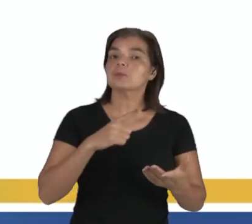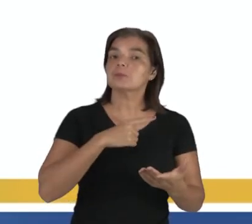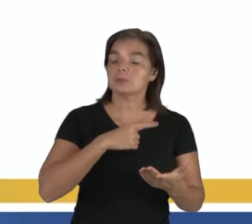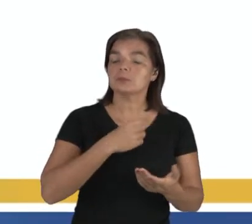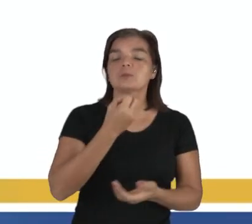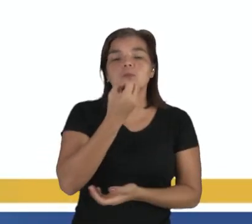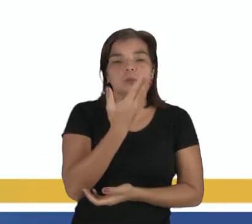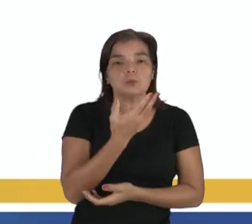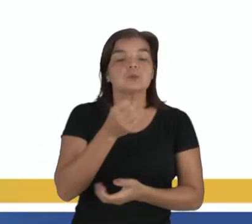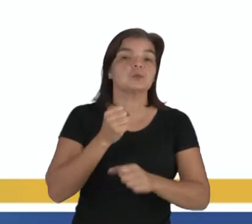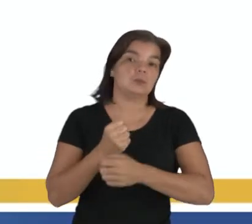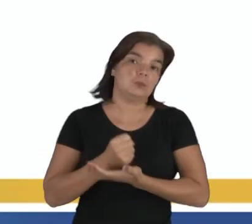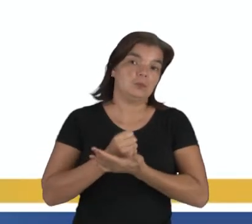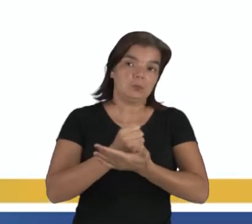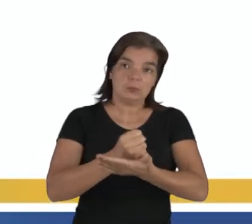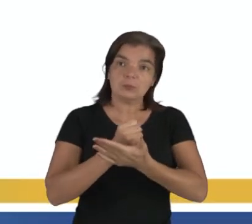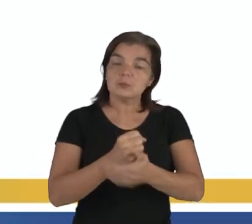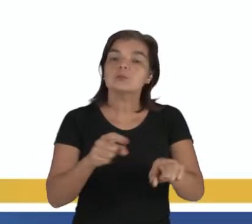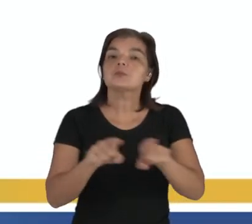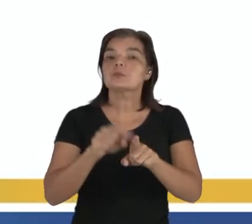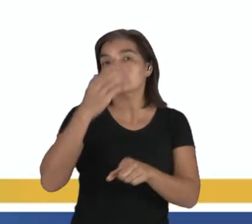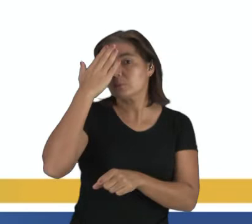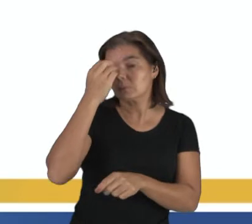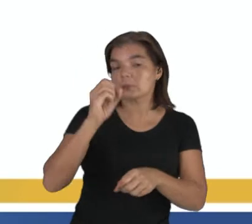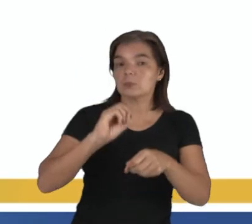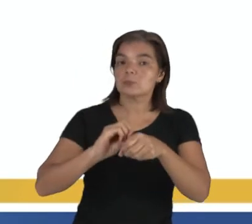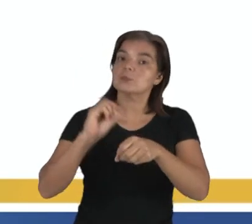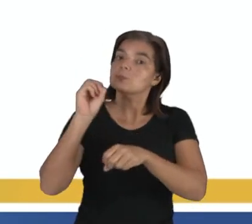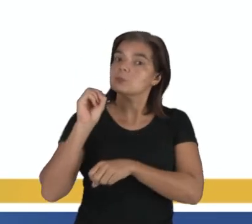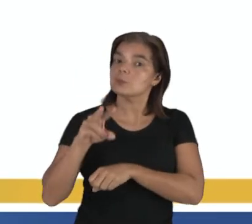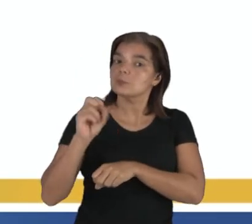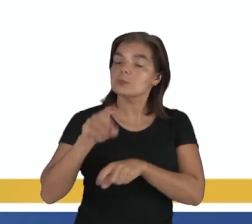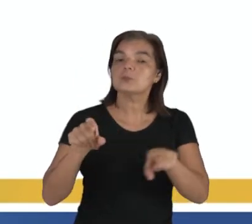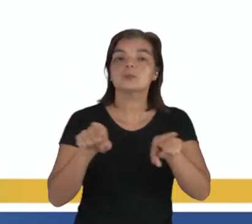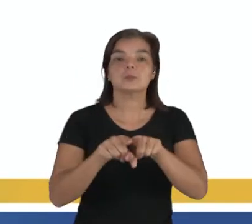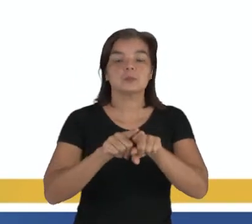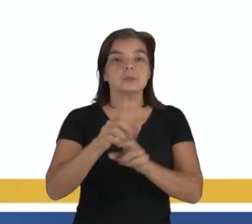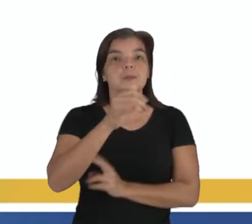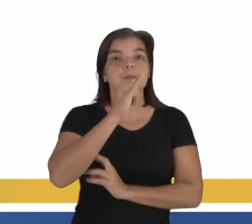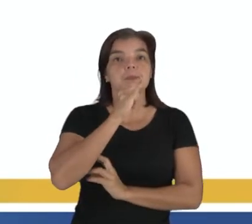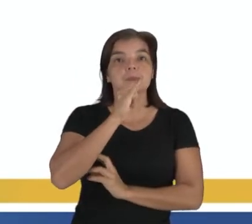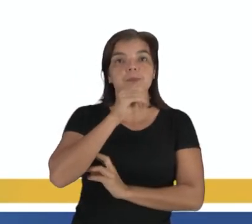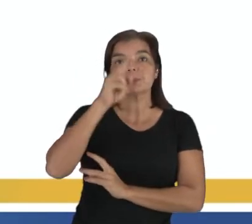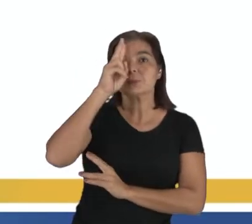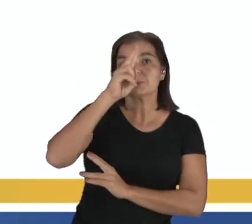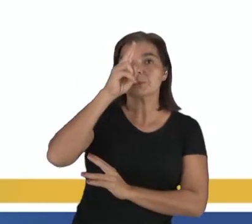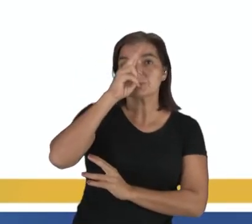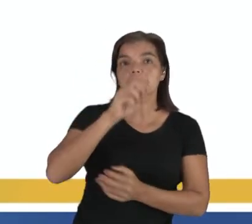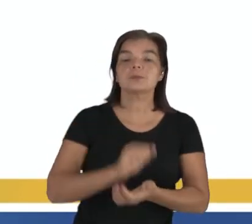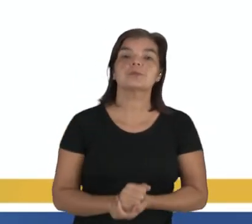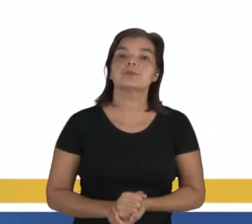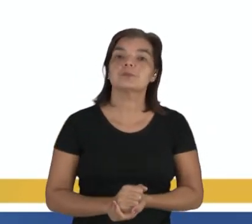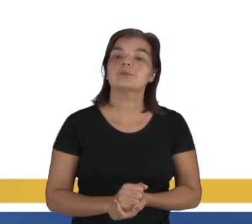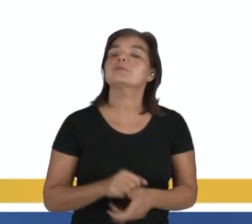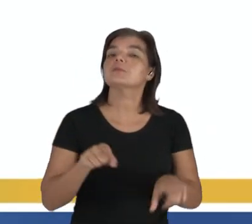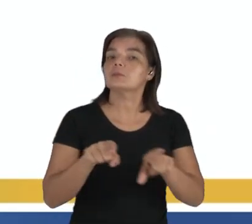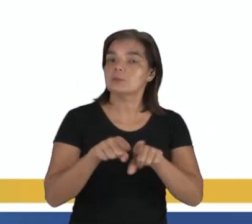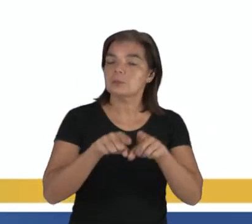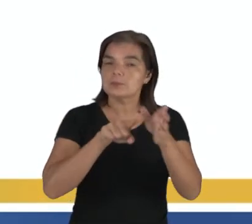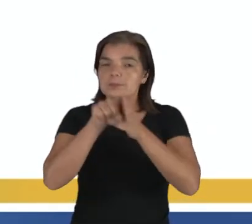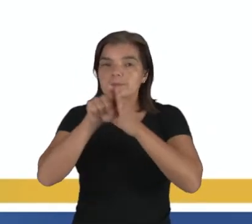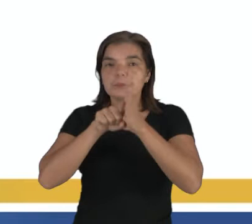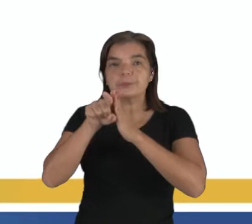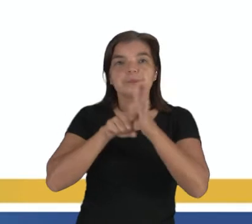bom apoio, tanto no que sabemos hoje sobre o vírus, quanto em exemplos históricos e em dados